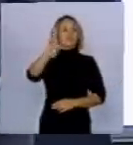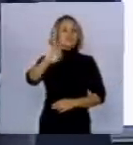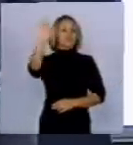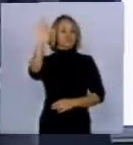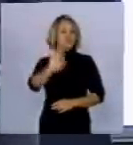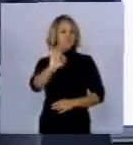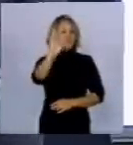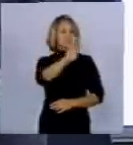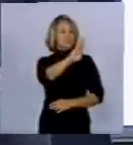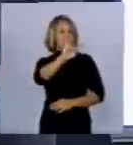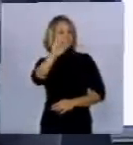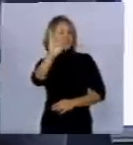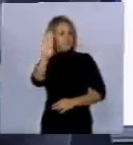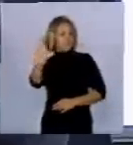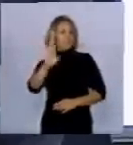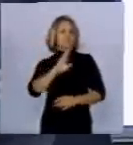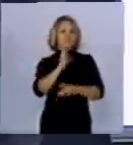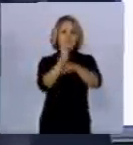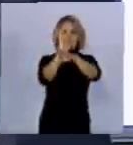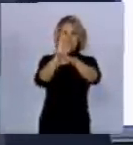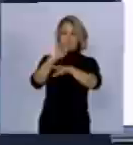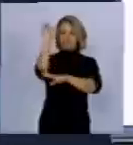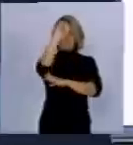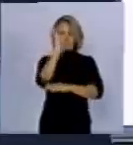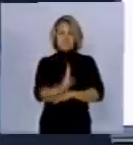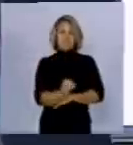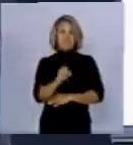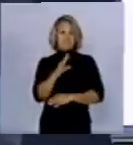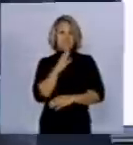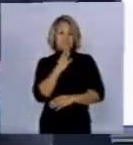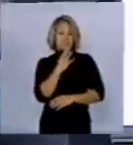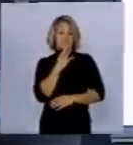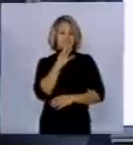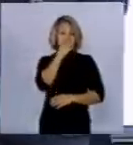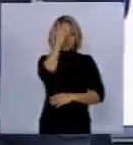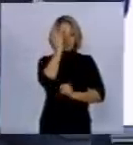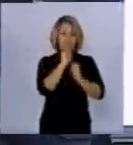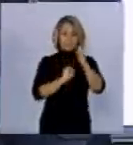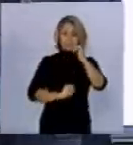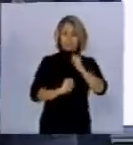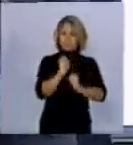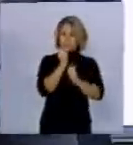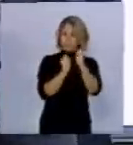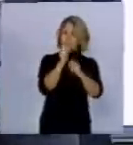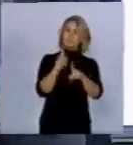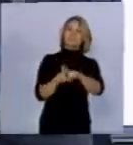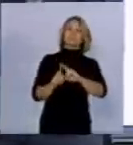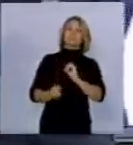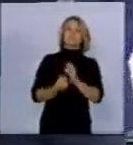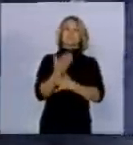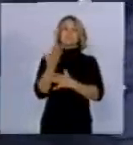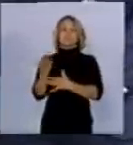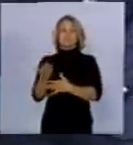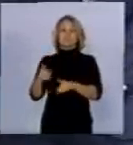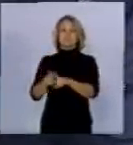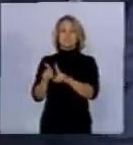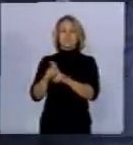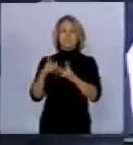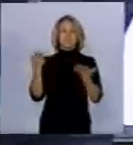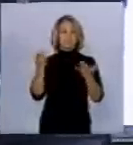brasileiro se formos conhecidos por como produtores cinematográficos hoje nos consideramos produtores de